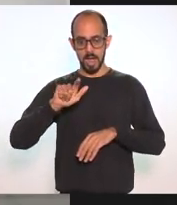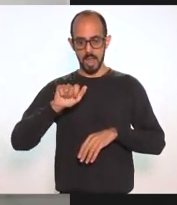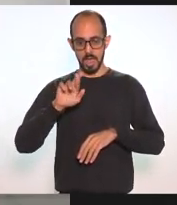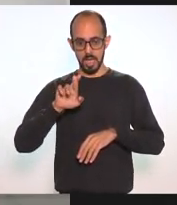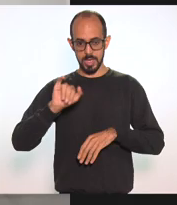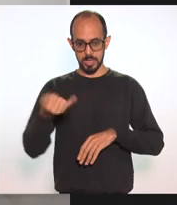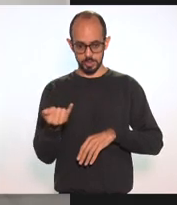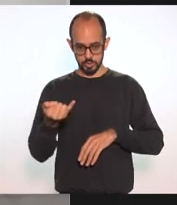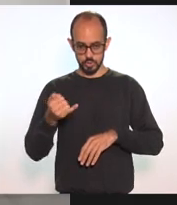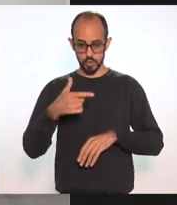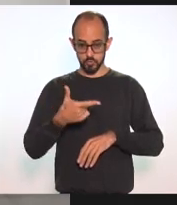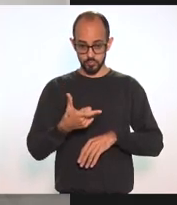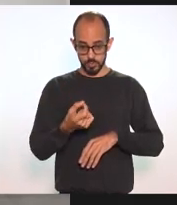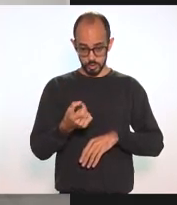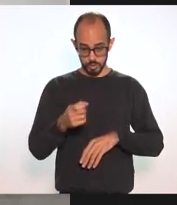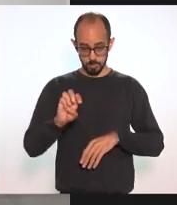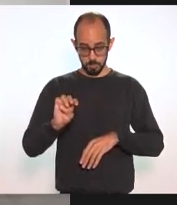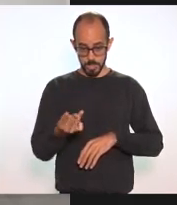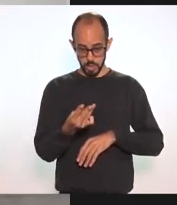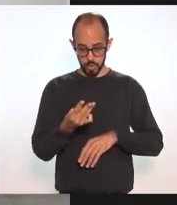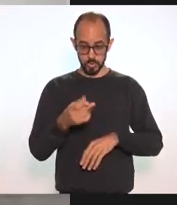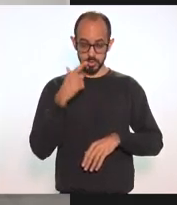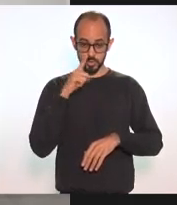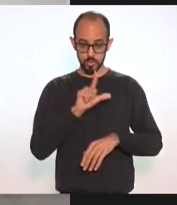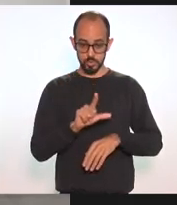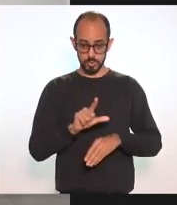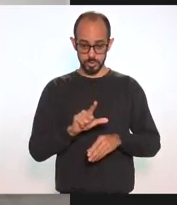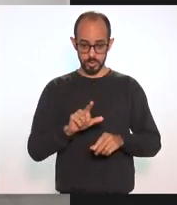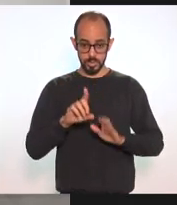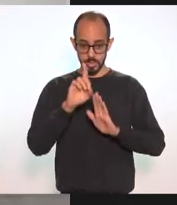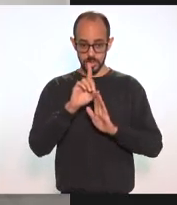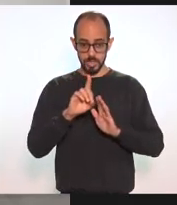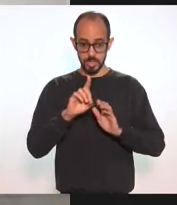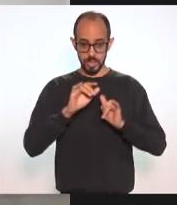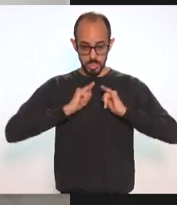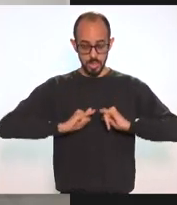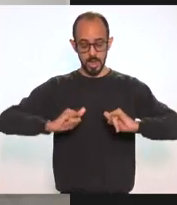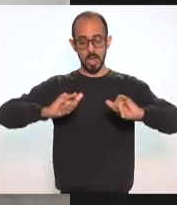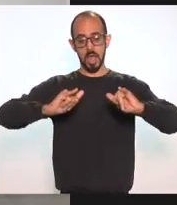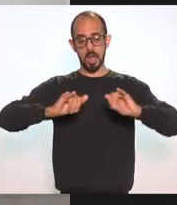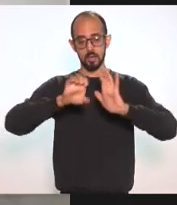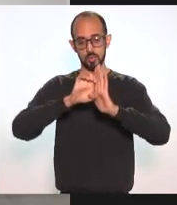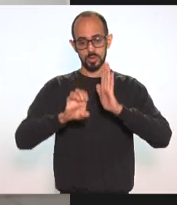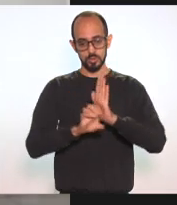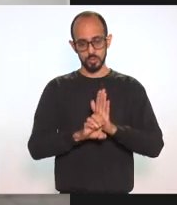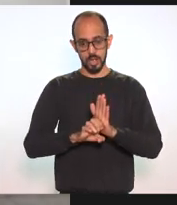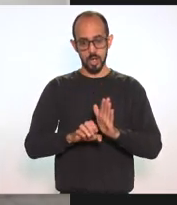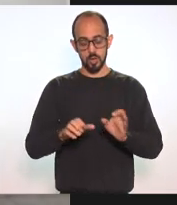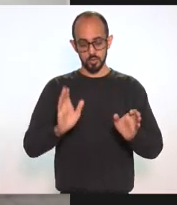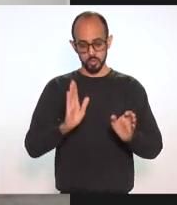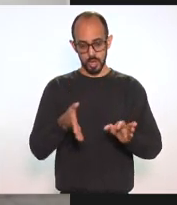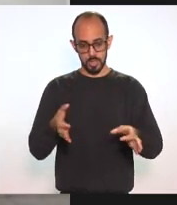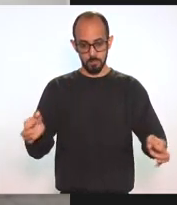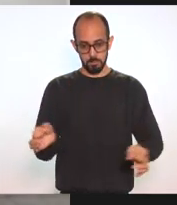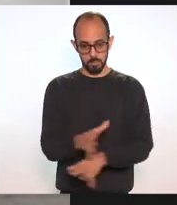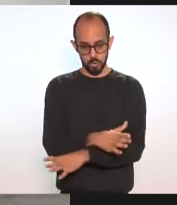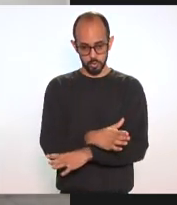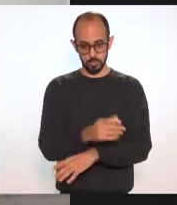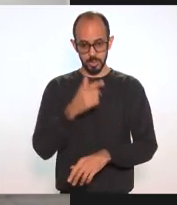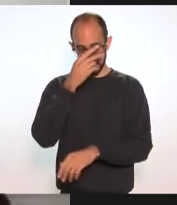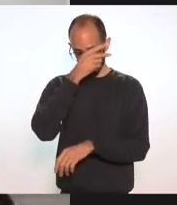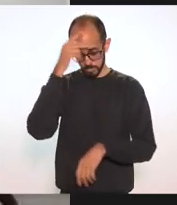milhões. E aqui poder declarar que o edital já está servindo, inclusive, para que as